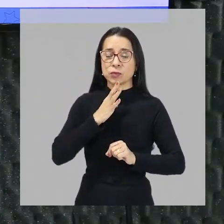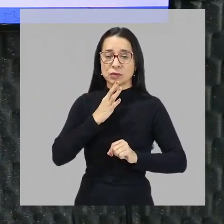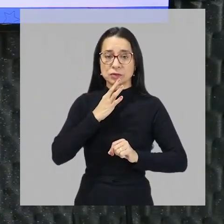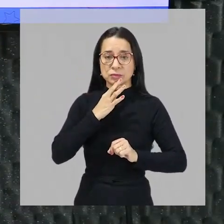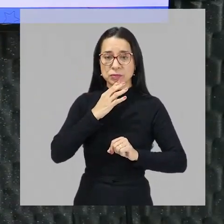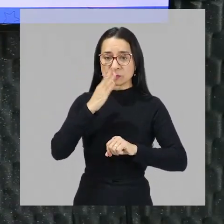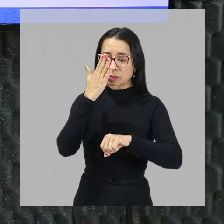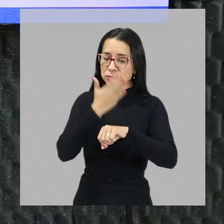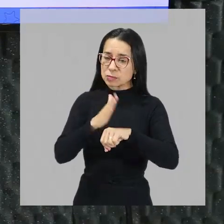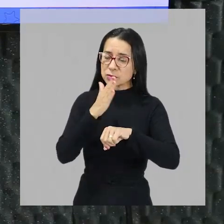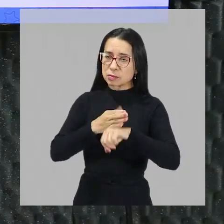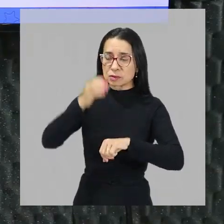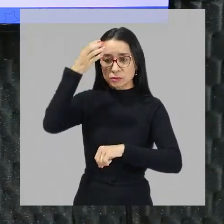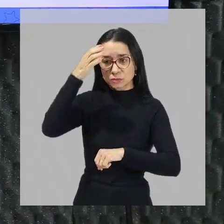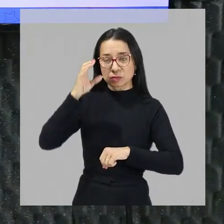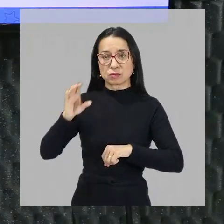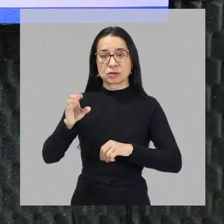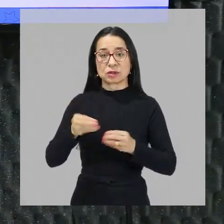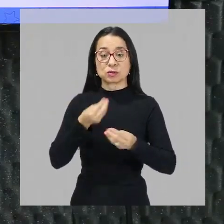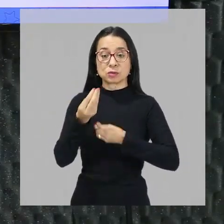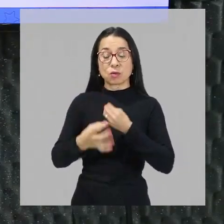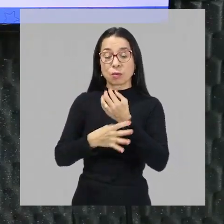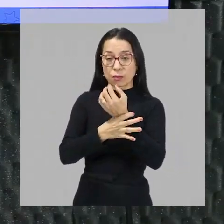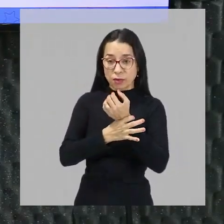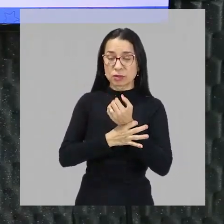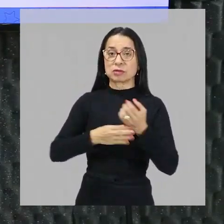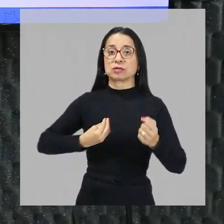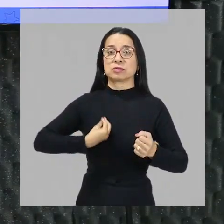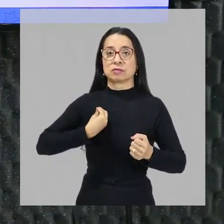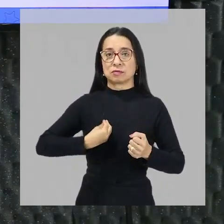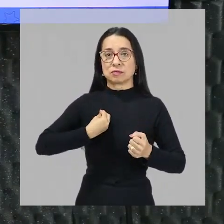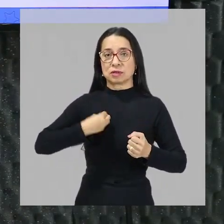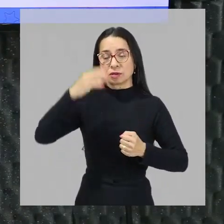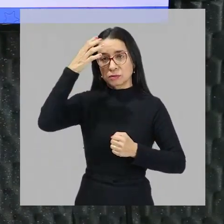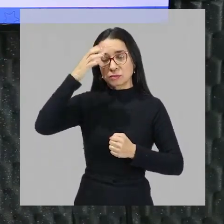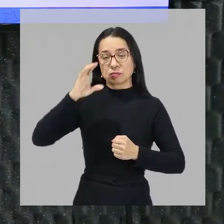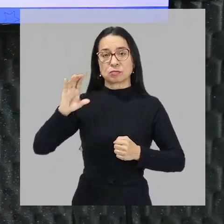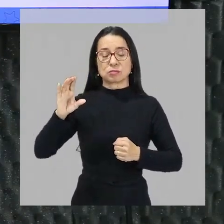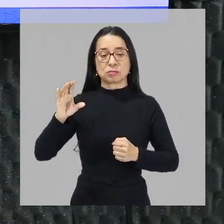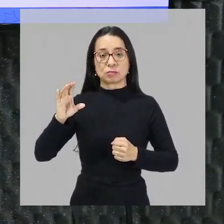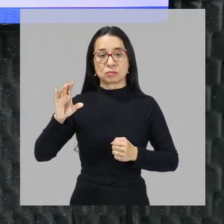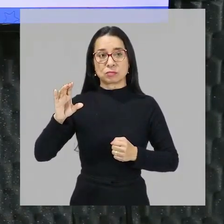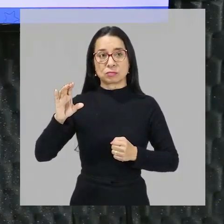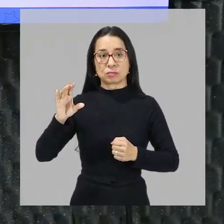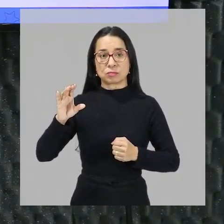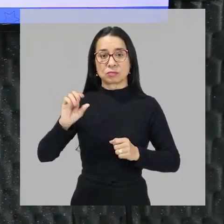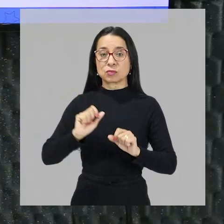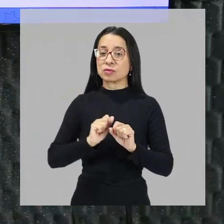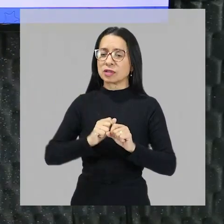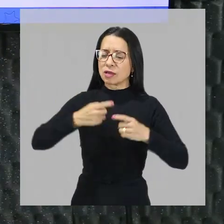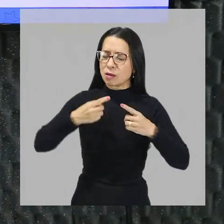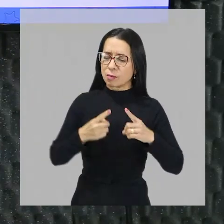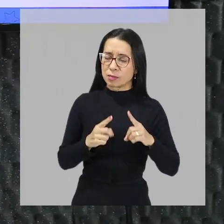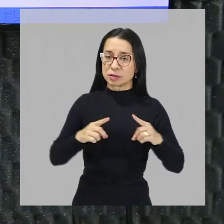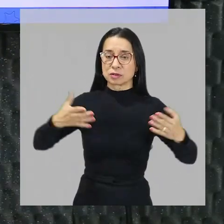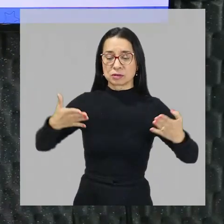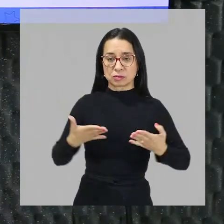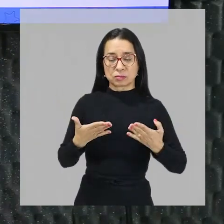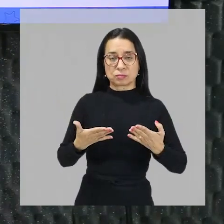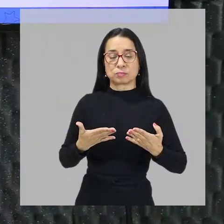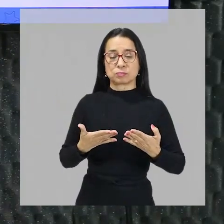atividades culturais como uma forma de garantir a sobrevivência cultural tão ameaçada nos tempos